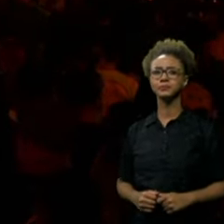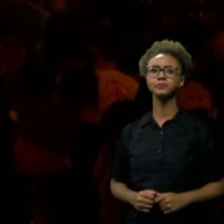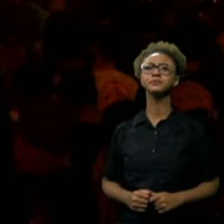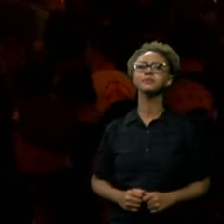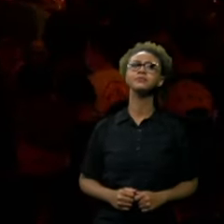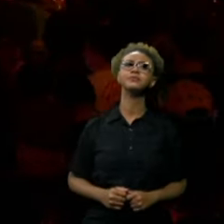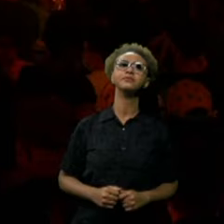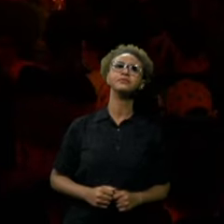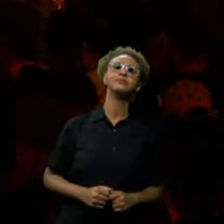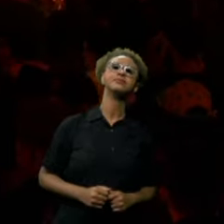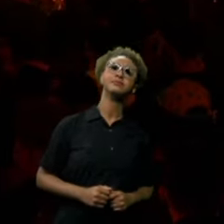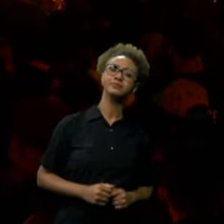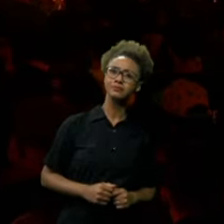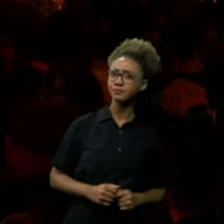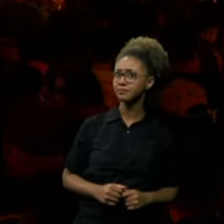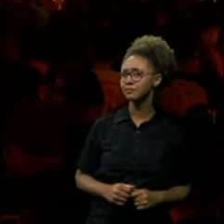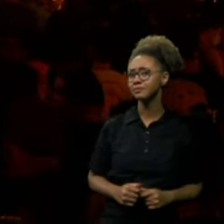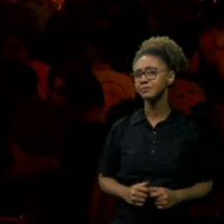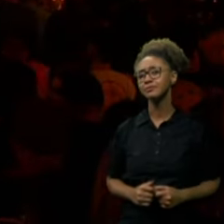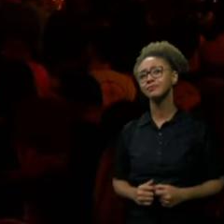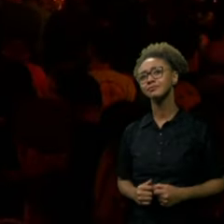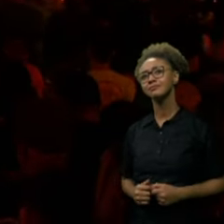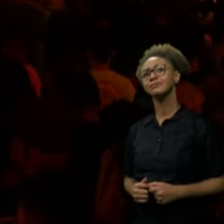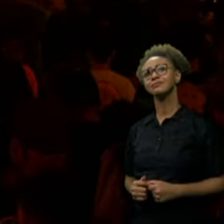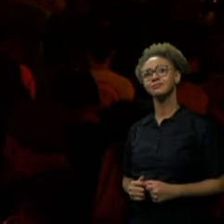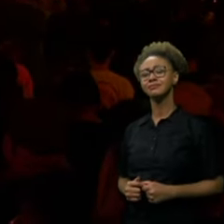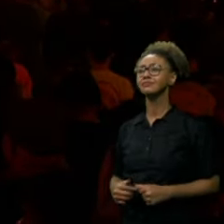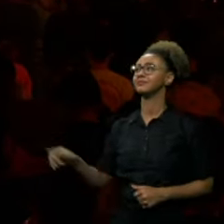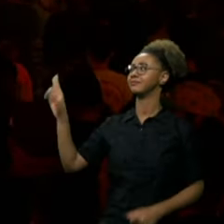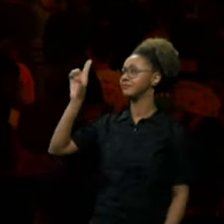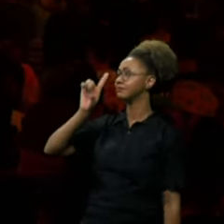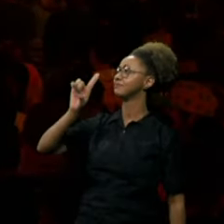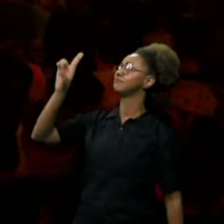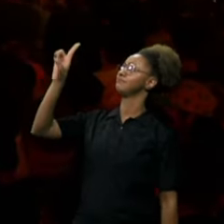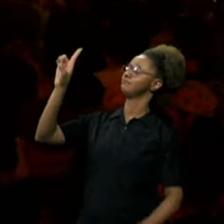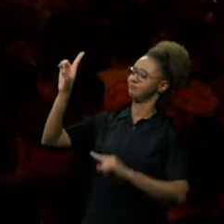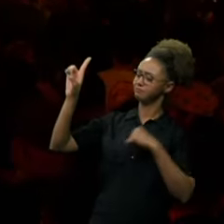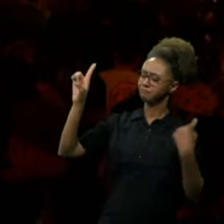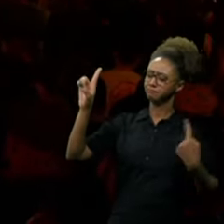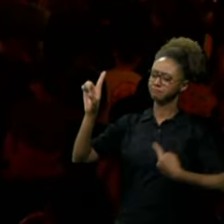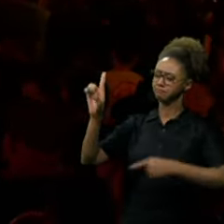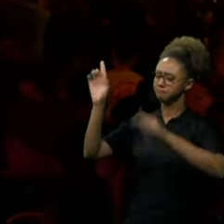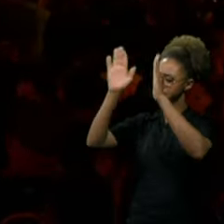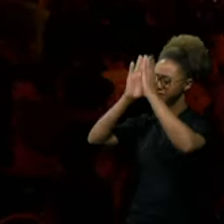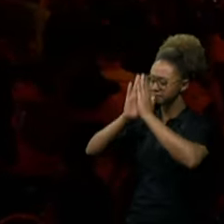te adoram nós te adoramos